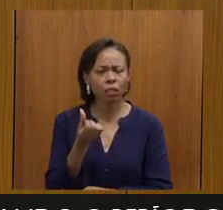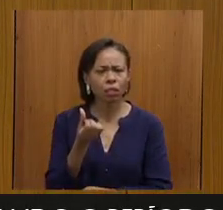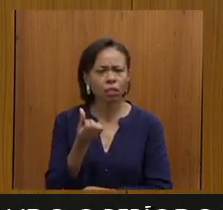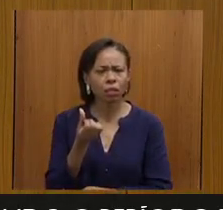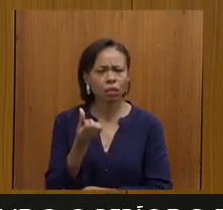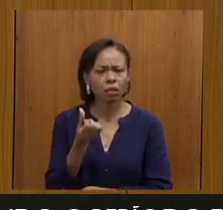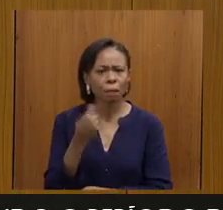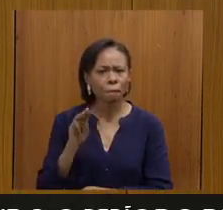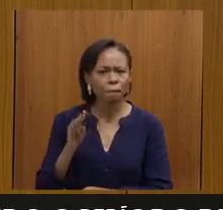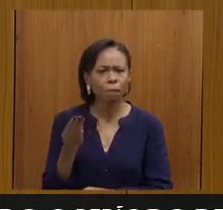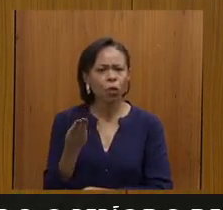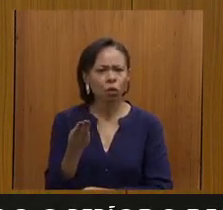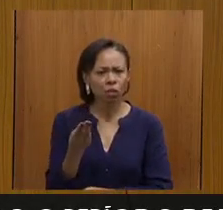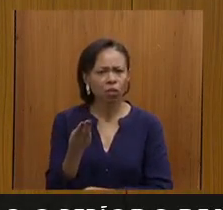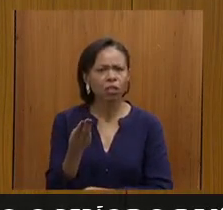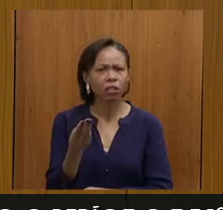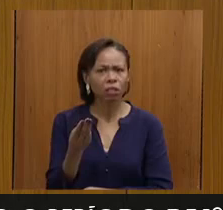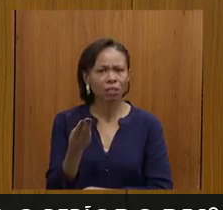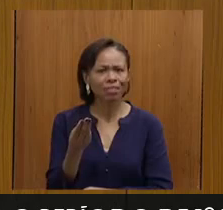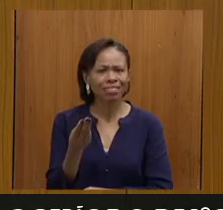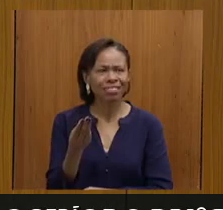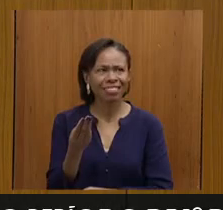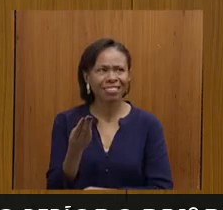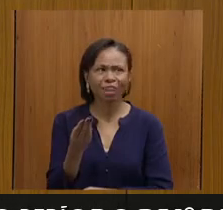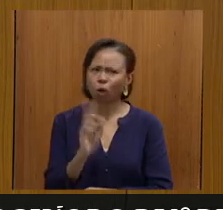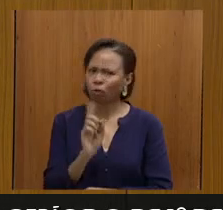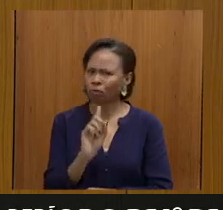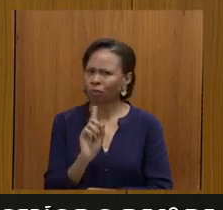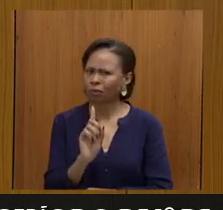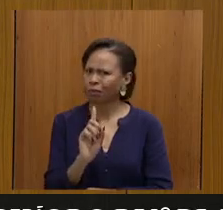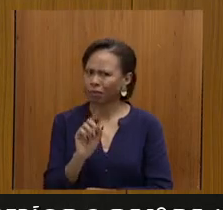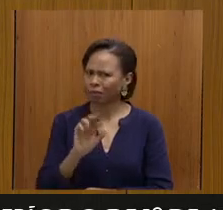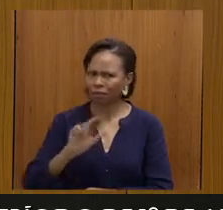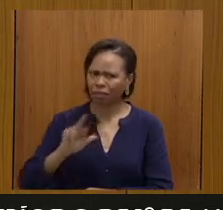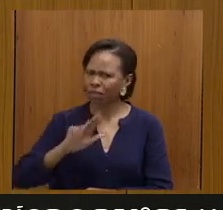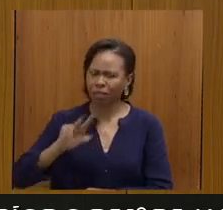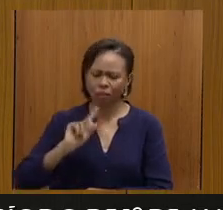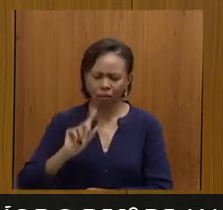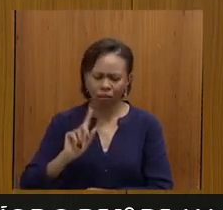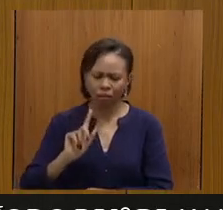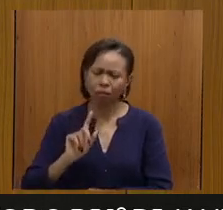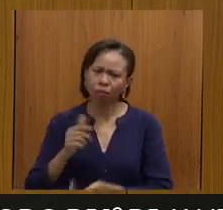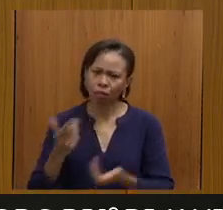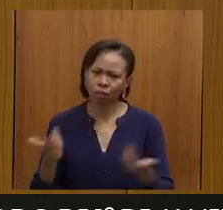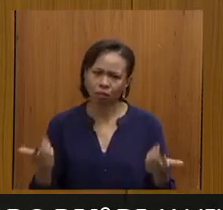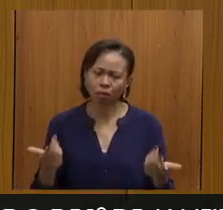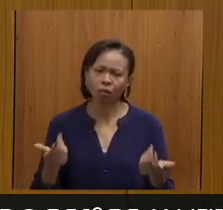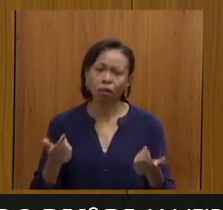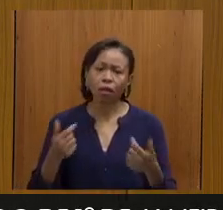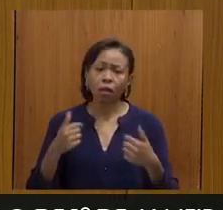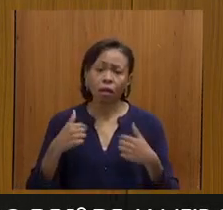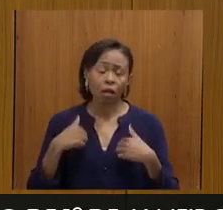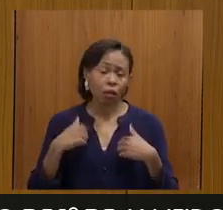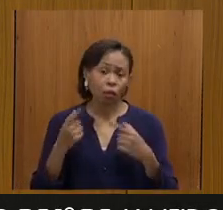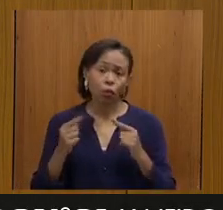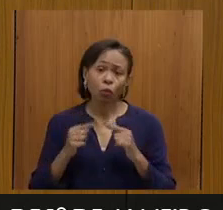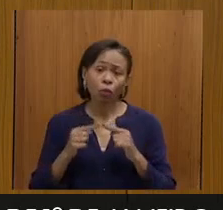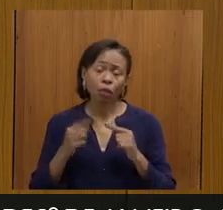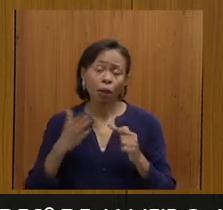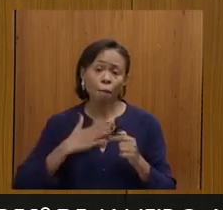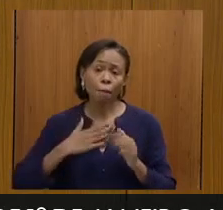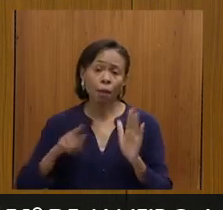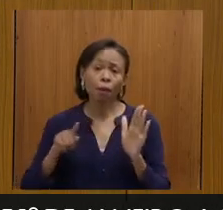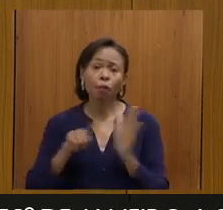milhões, seis milhões, eu ia falar bilhões, mas também não, de seis milhões. Então, me refere à minha pergunta,